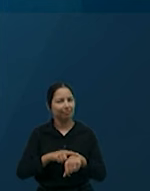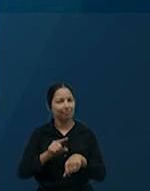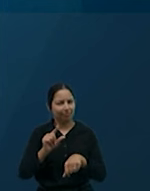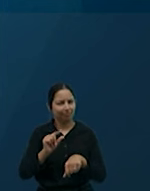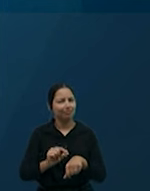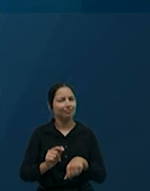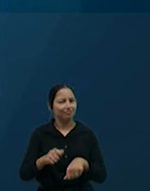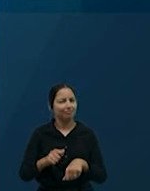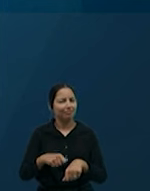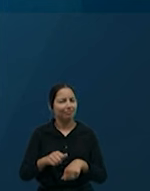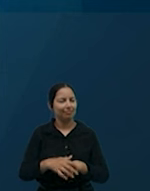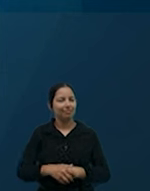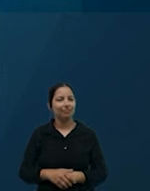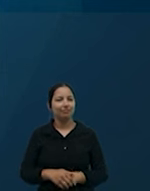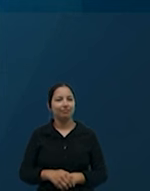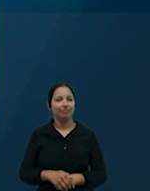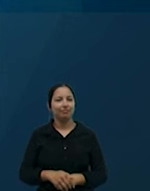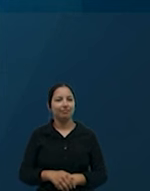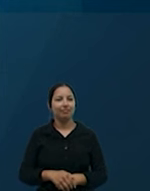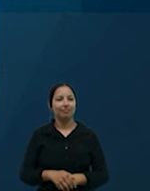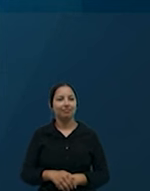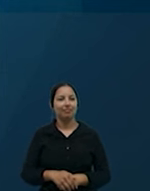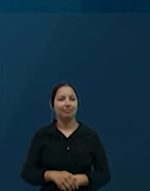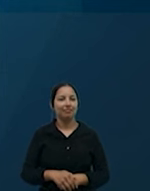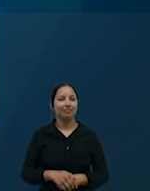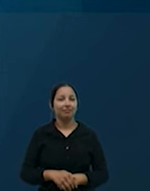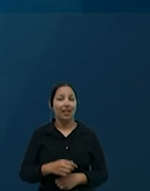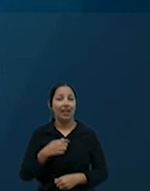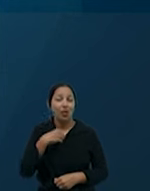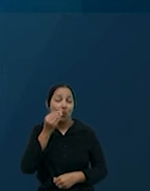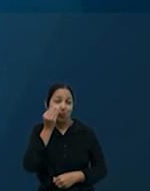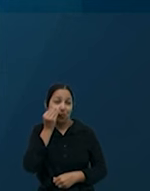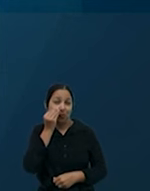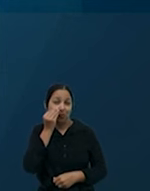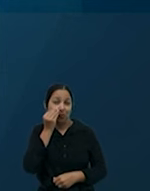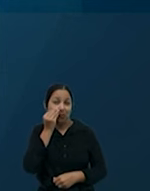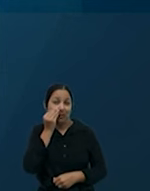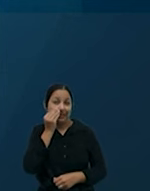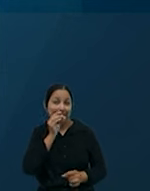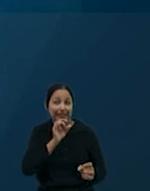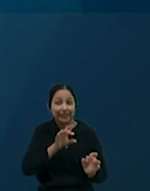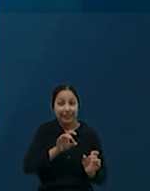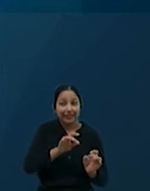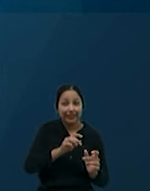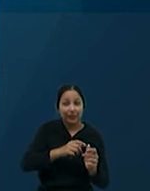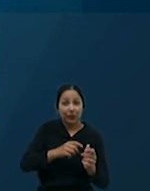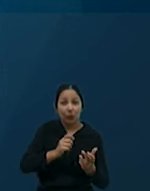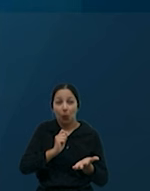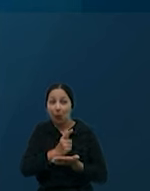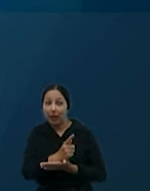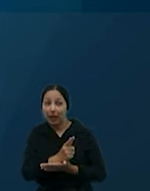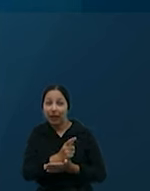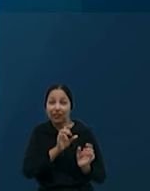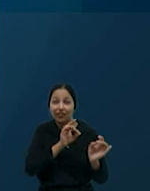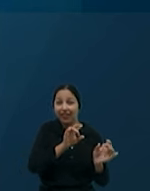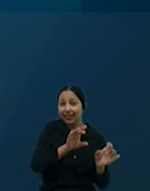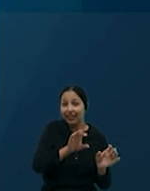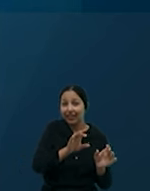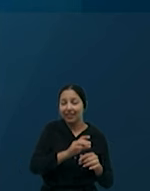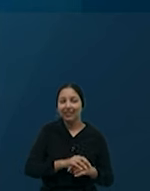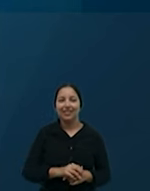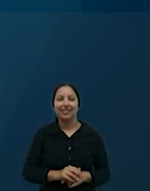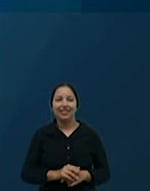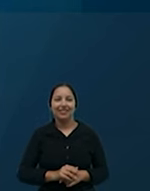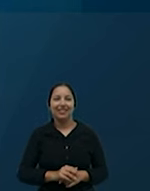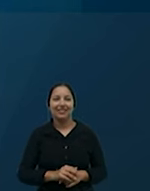favor, muito obrigada. Eu estou aqui, parece uma mercadora do tempo. Eu sou delegada do Deus Cronos, não é